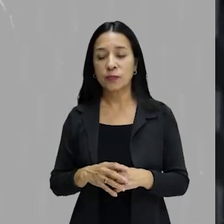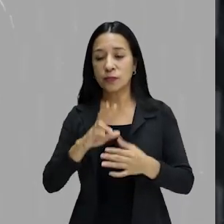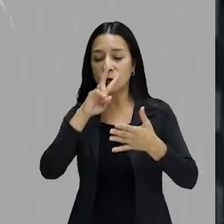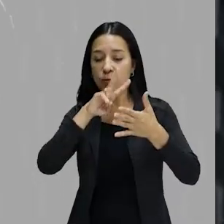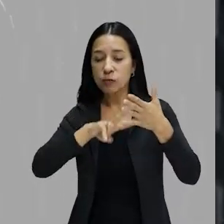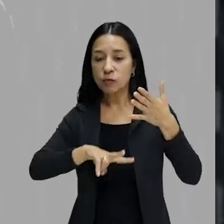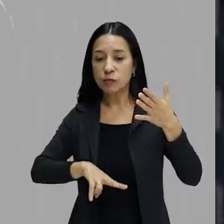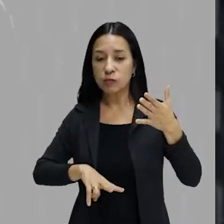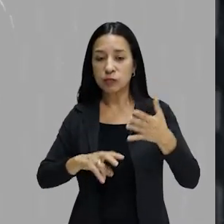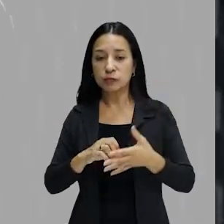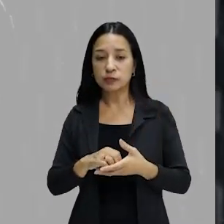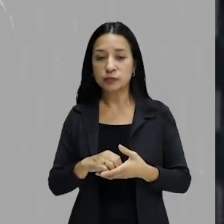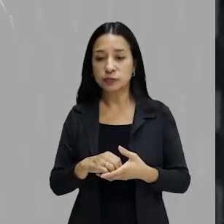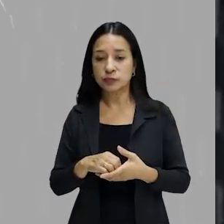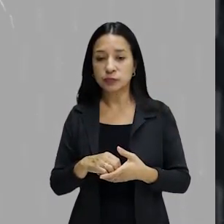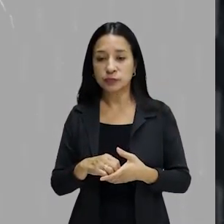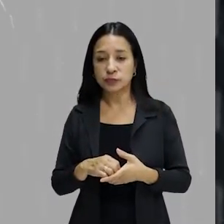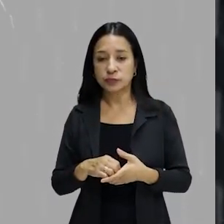Oração adverbial